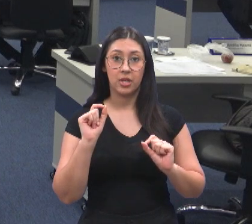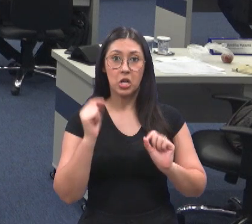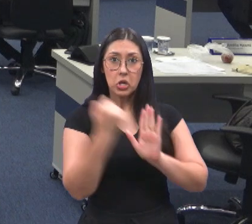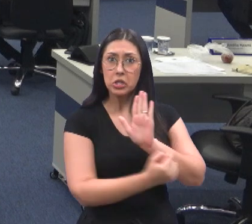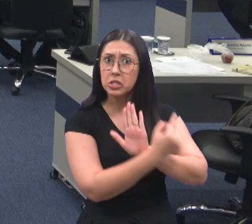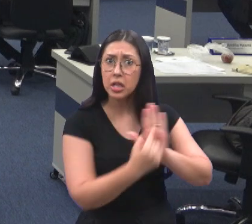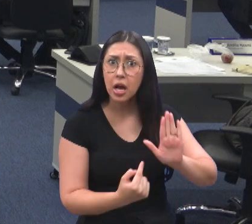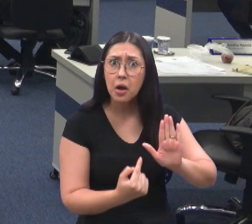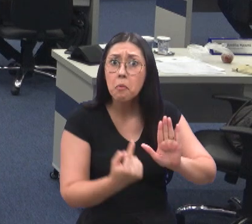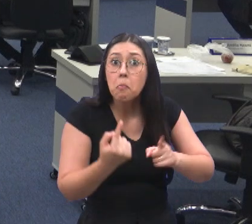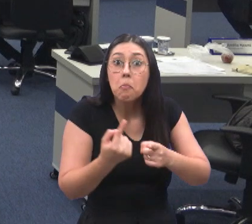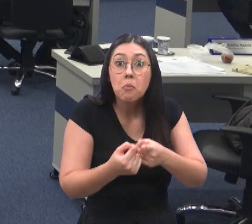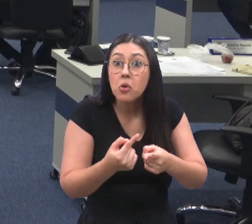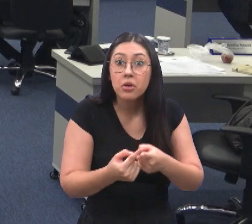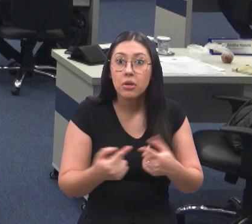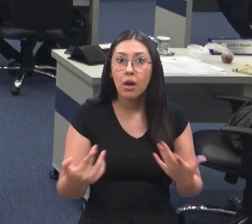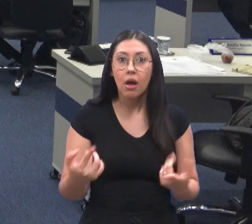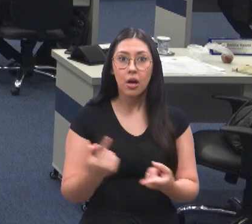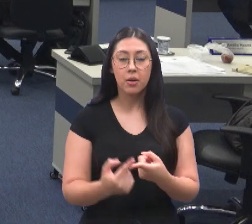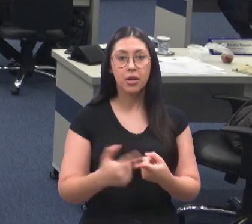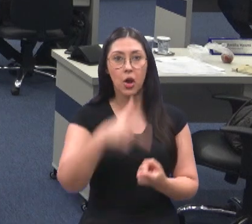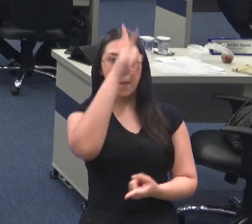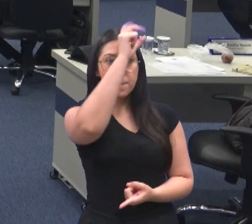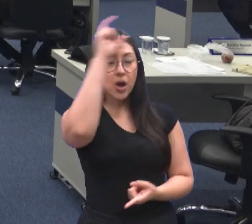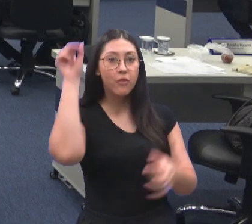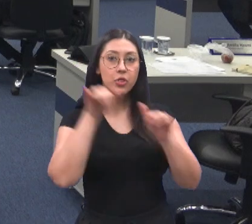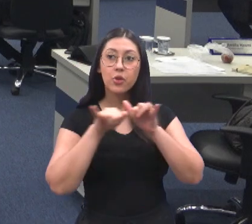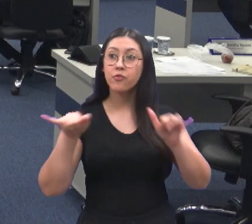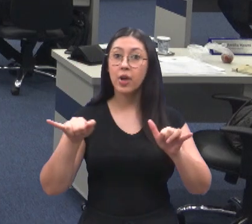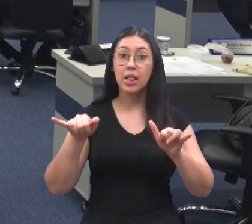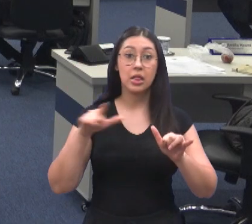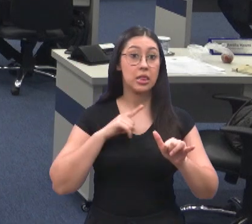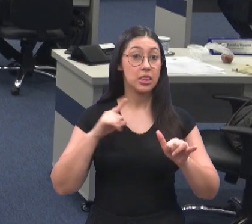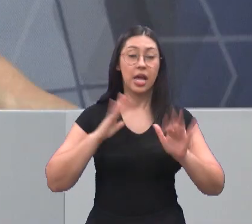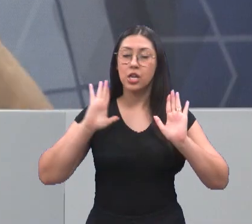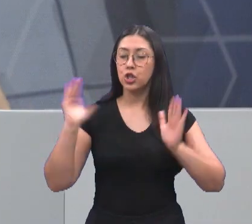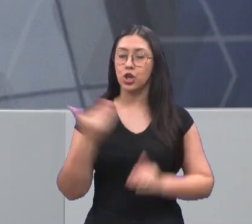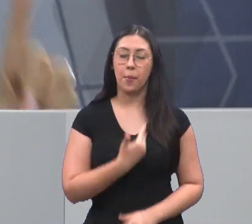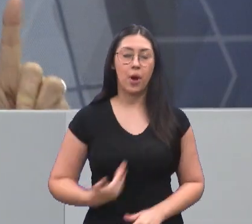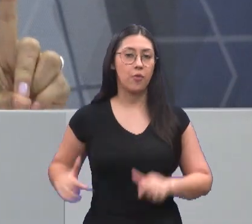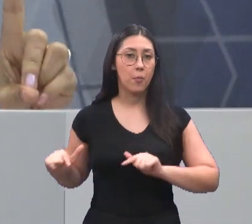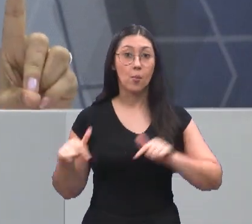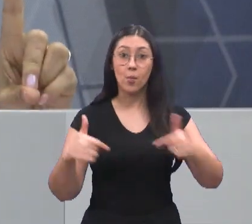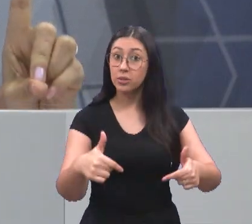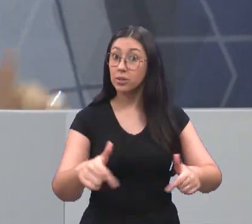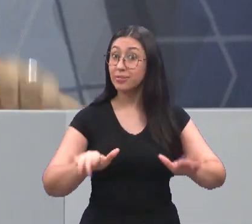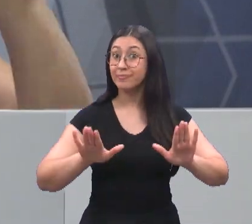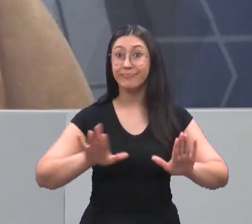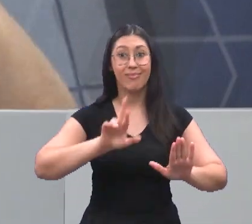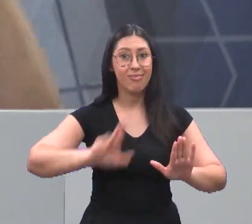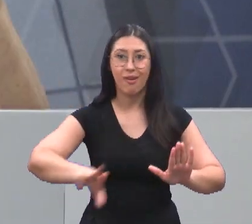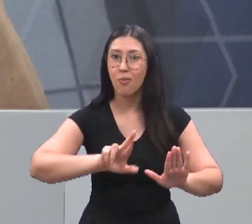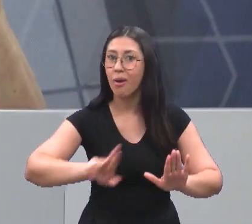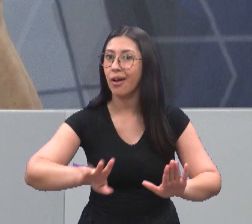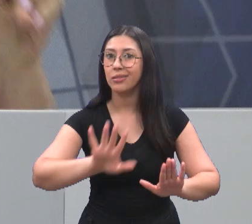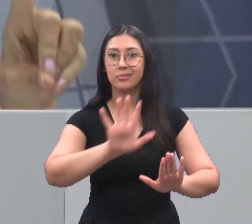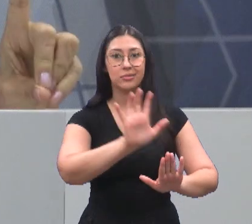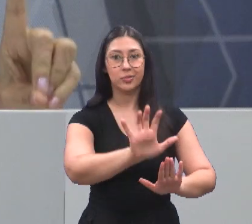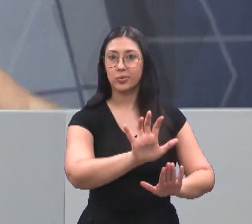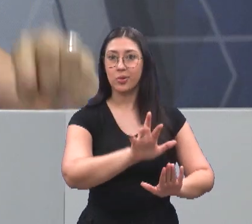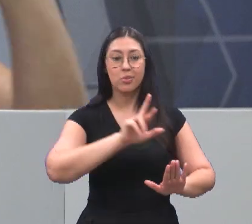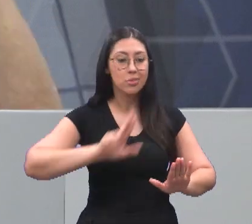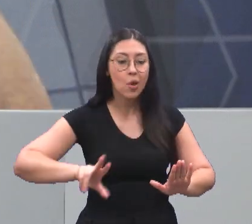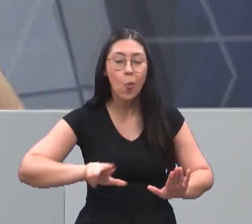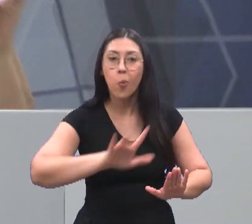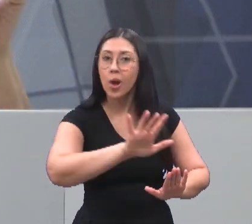porque no veto o prefeito diz que tem políticas públicas pela Secretaria de Cidadania. Nós não estamos falando disso, nós não estamos falando de